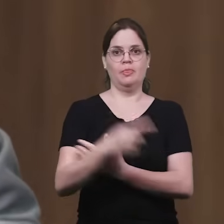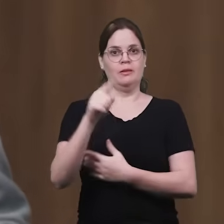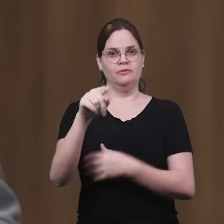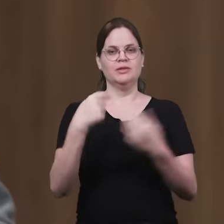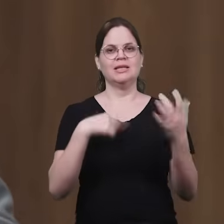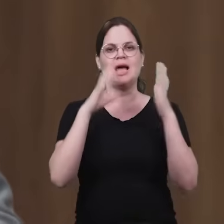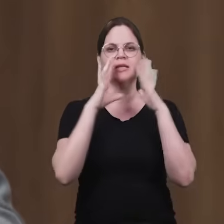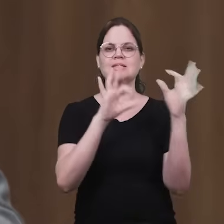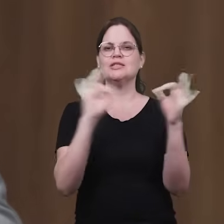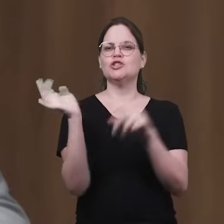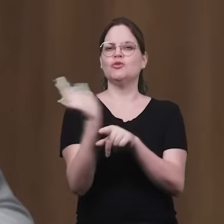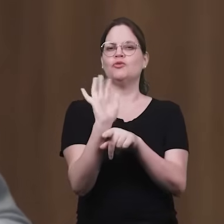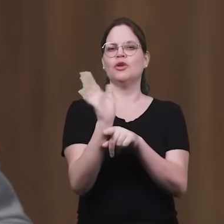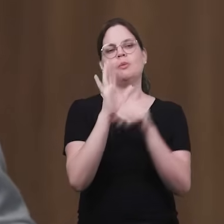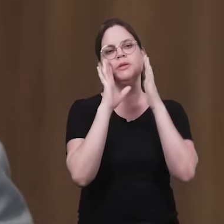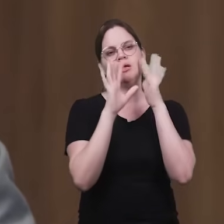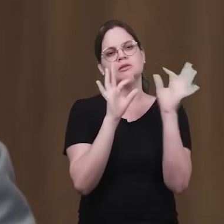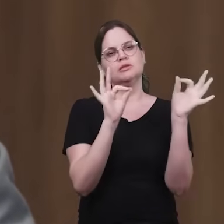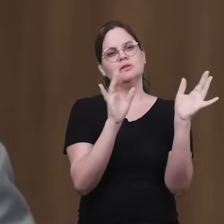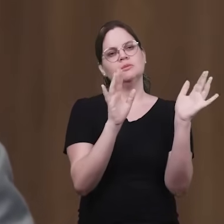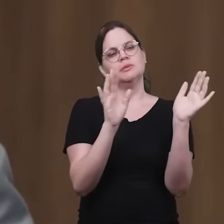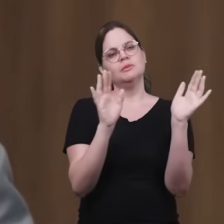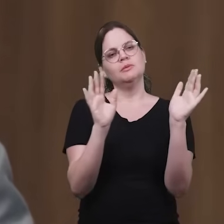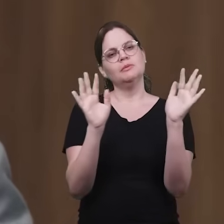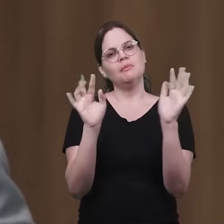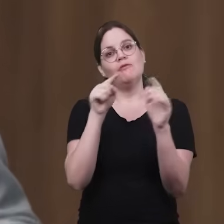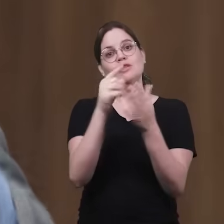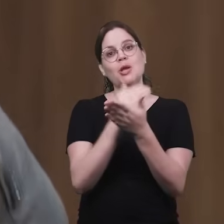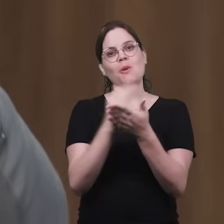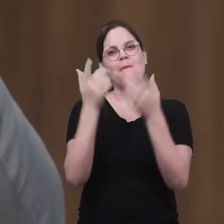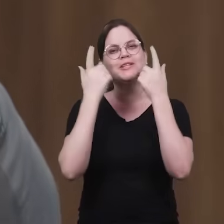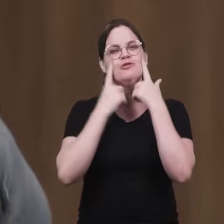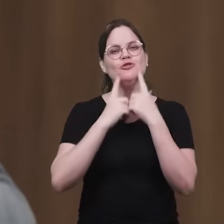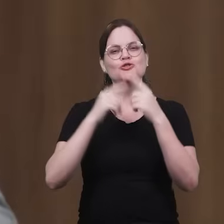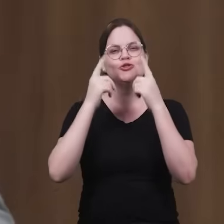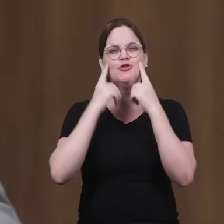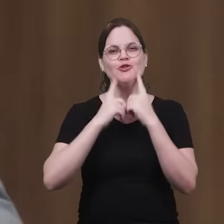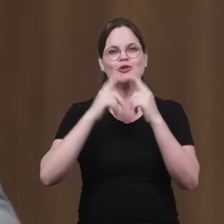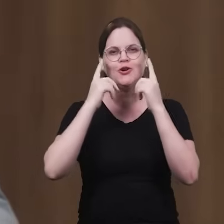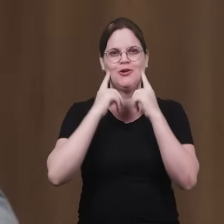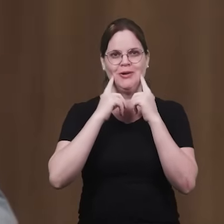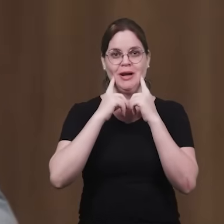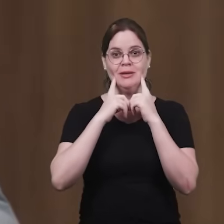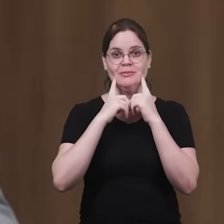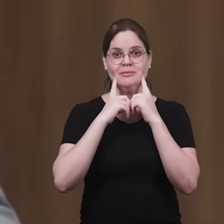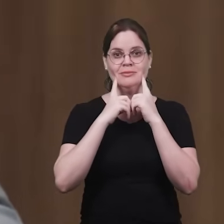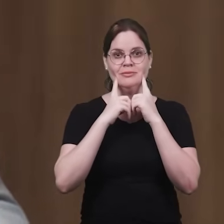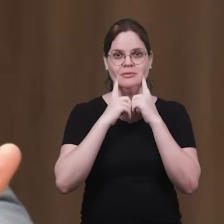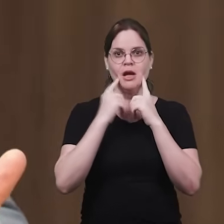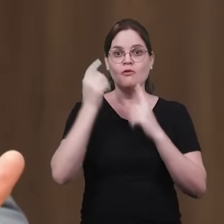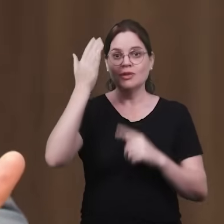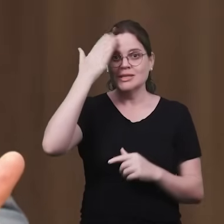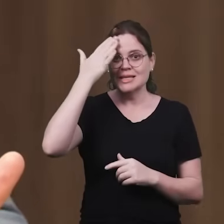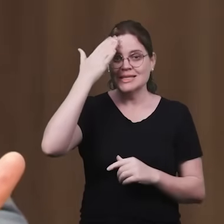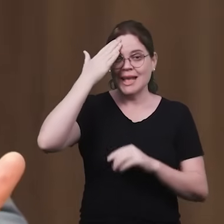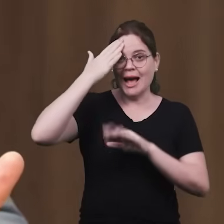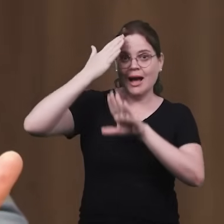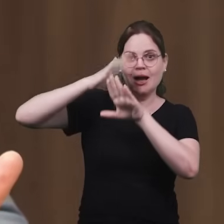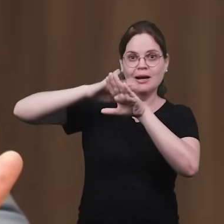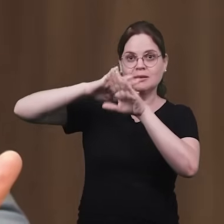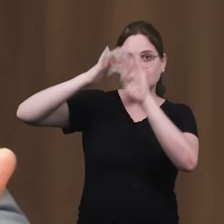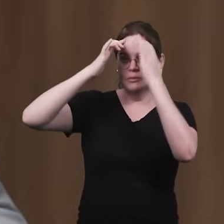Você está assistindo um filme e você começa a chorar. No racional, no critério, você sabe que é um